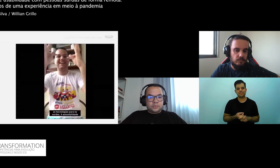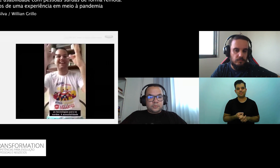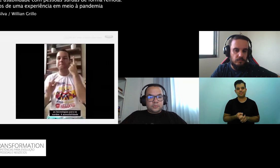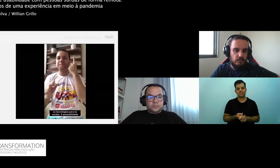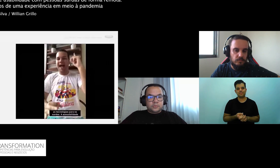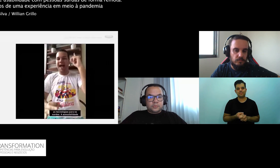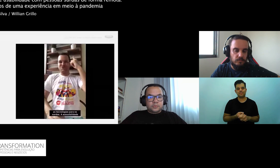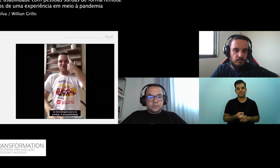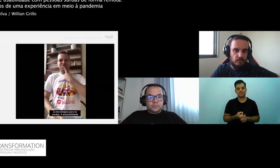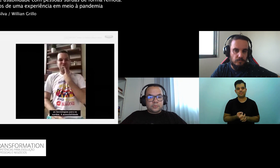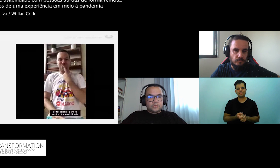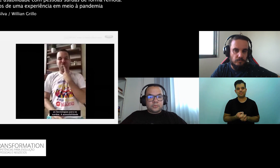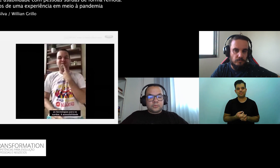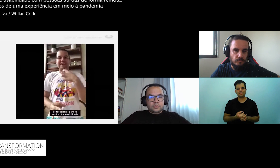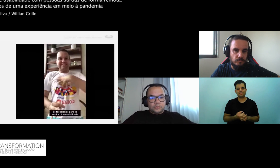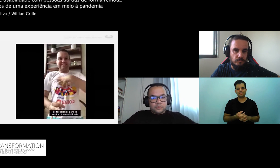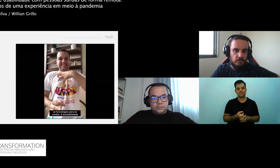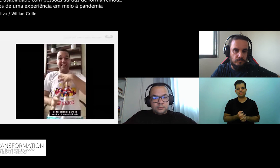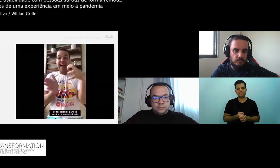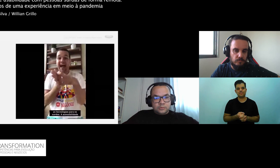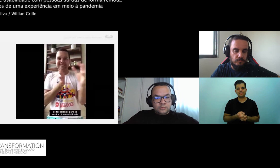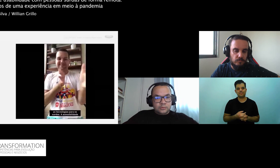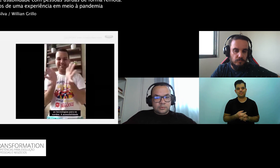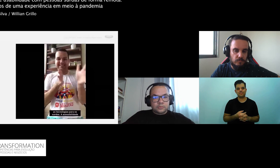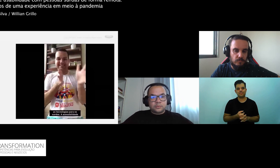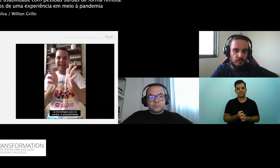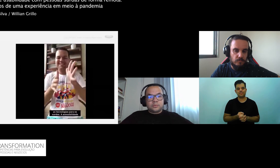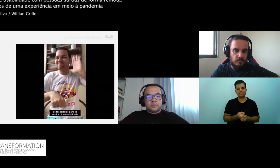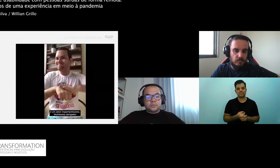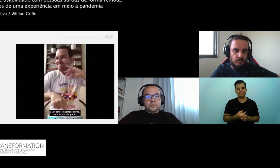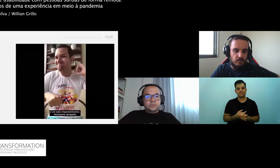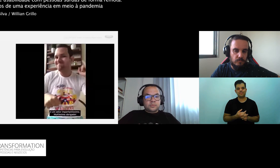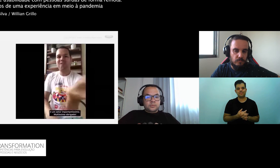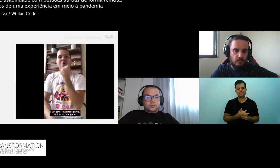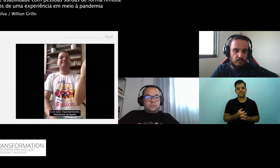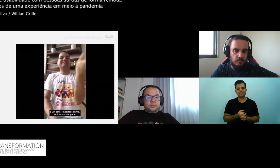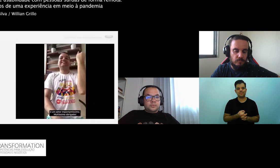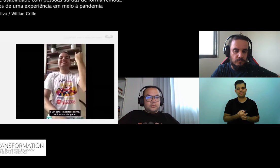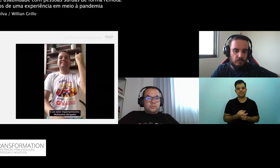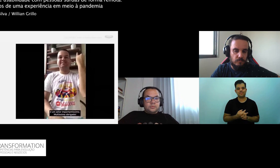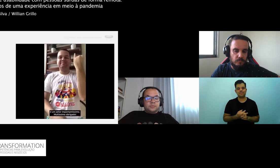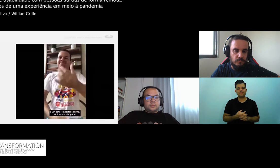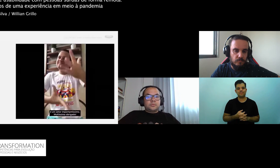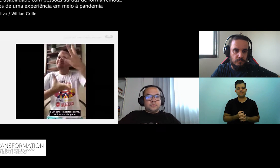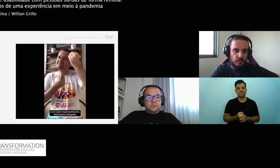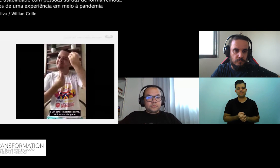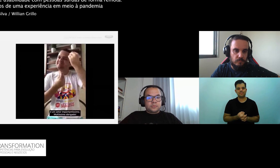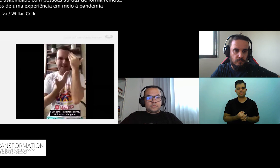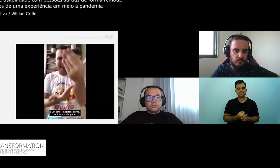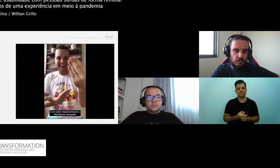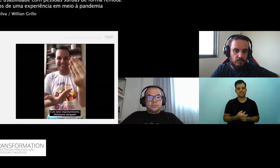as tecnologias para os surdos. A acessibilidade é um setor